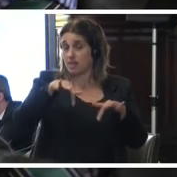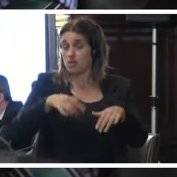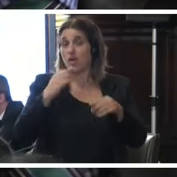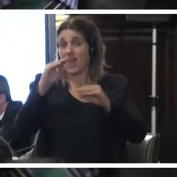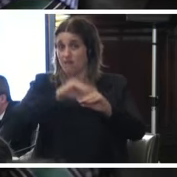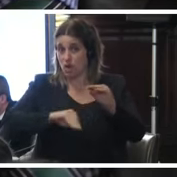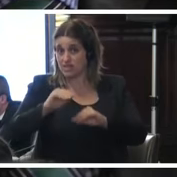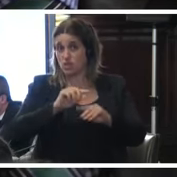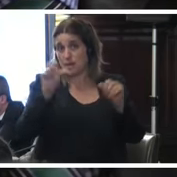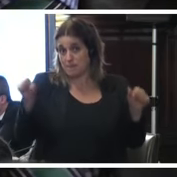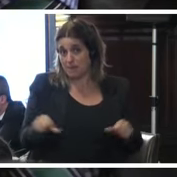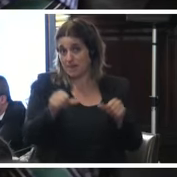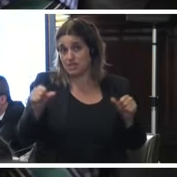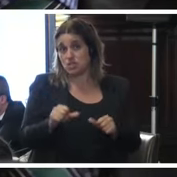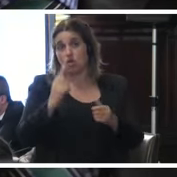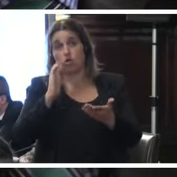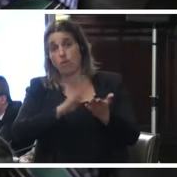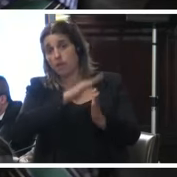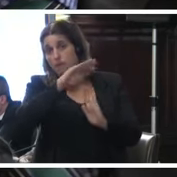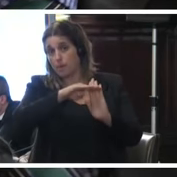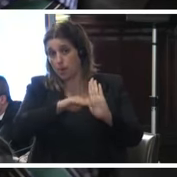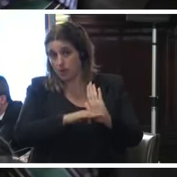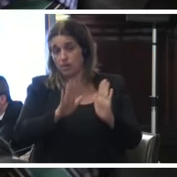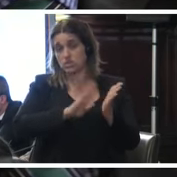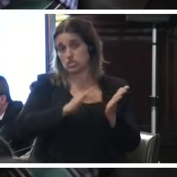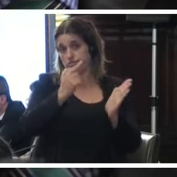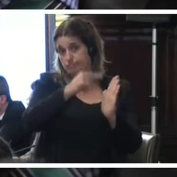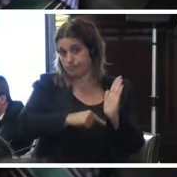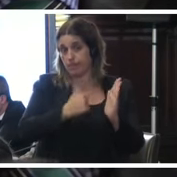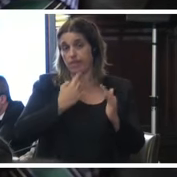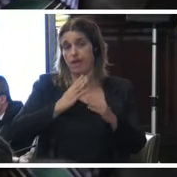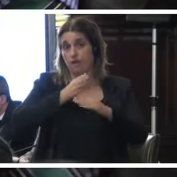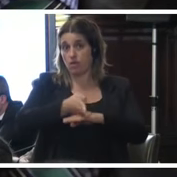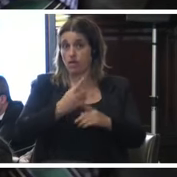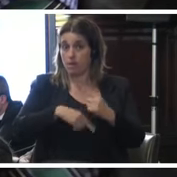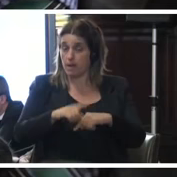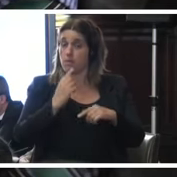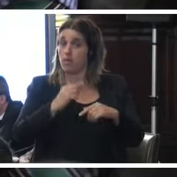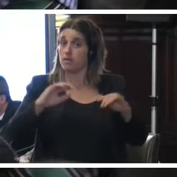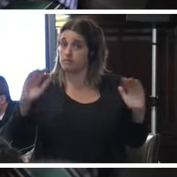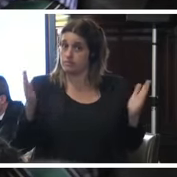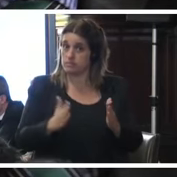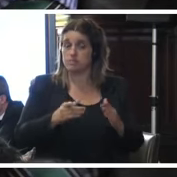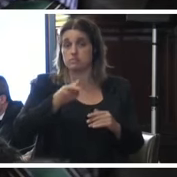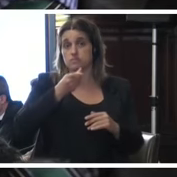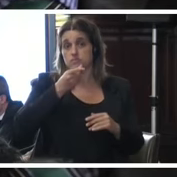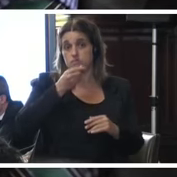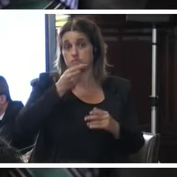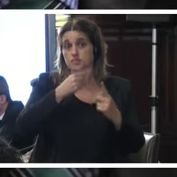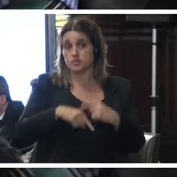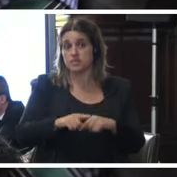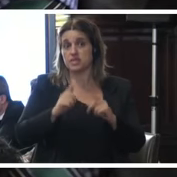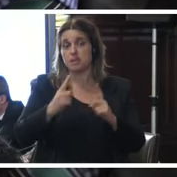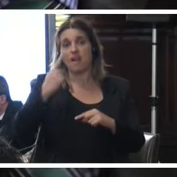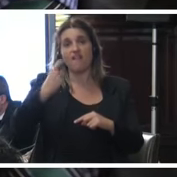de protocolos de abordagem destinados a reduzir a discricionariedade dos agentes estatais e evitar a utilização de estereótipos